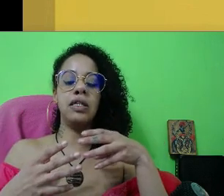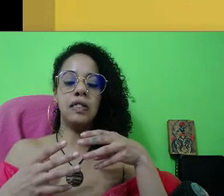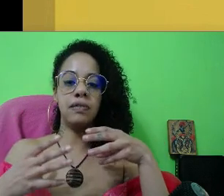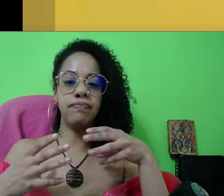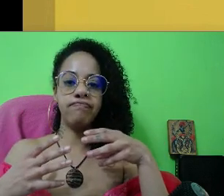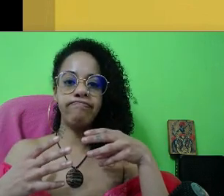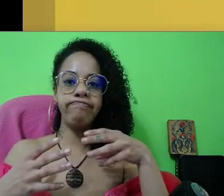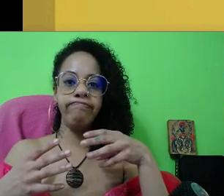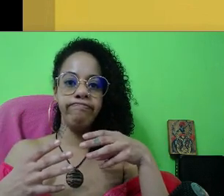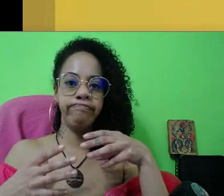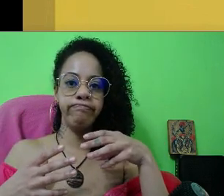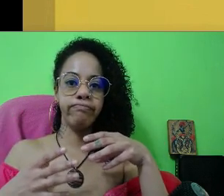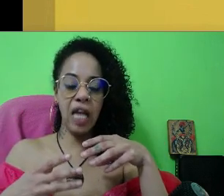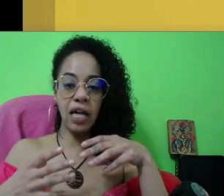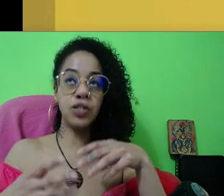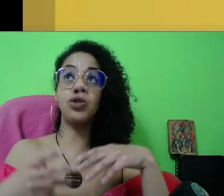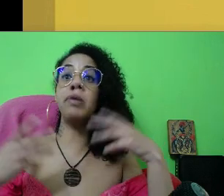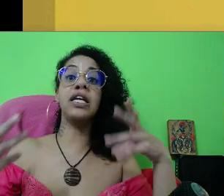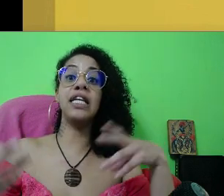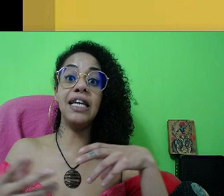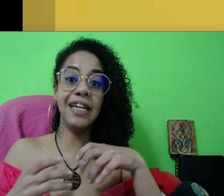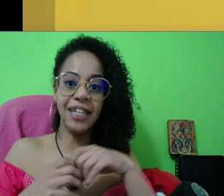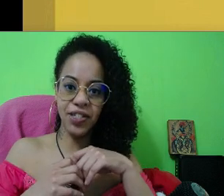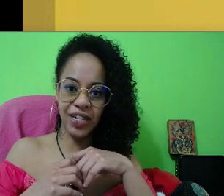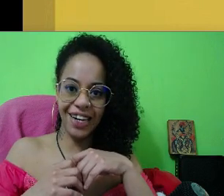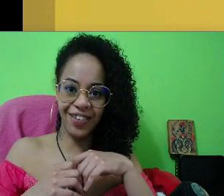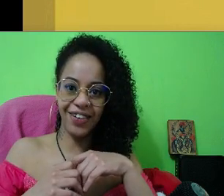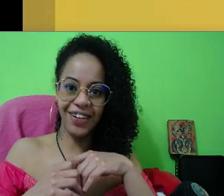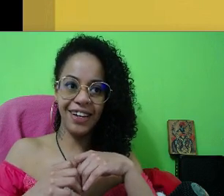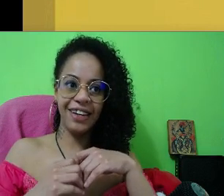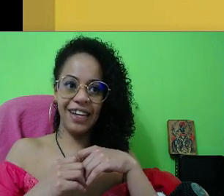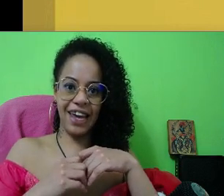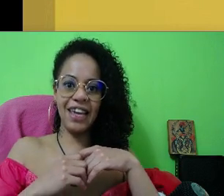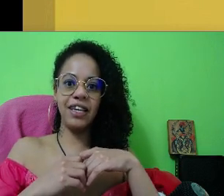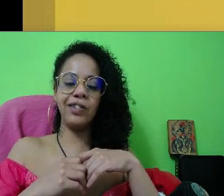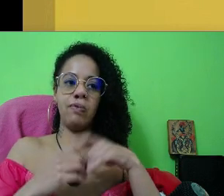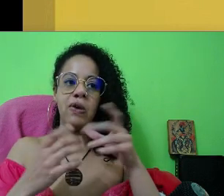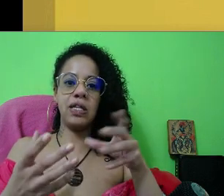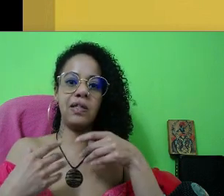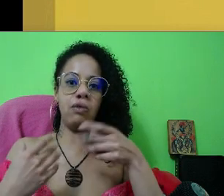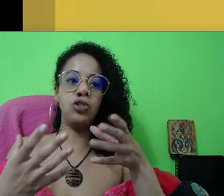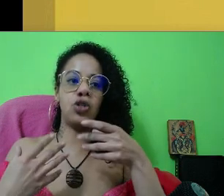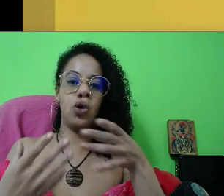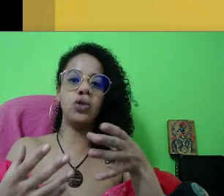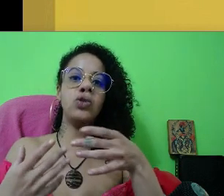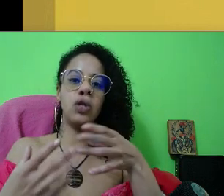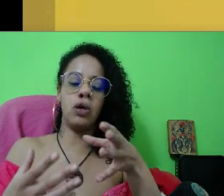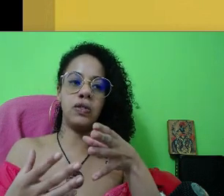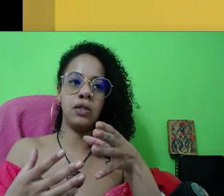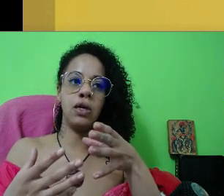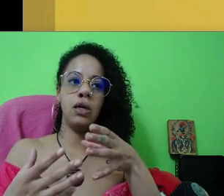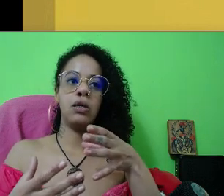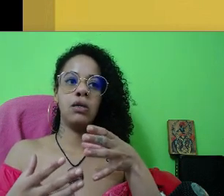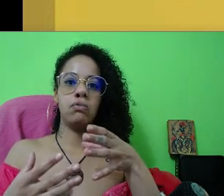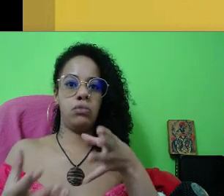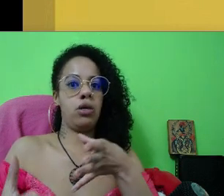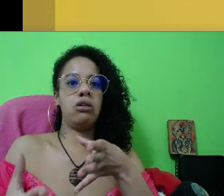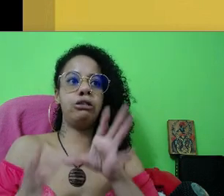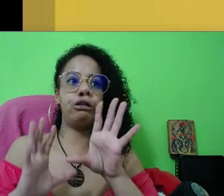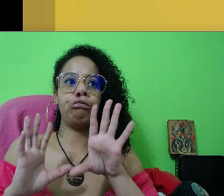de classes né a soberania Nacional né Isso é uma questão de todos nós